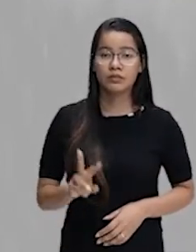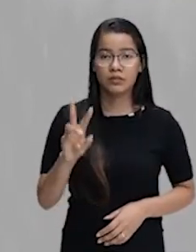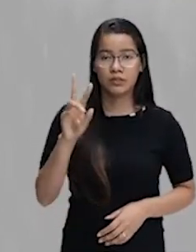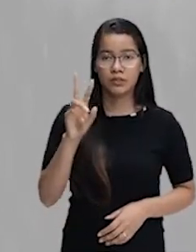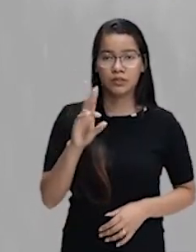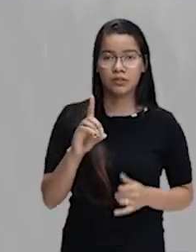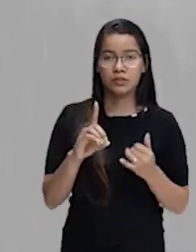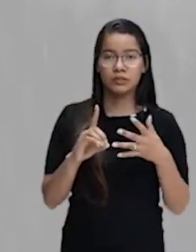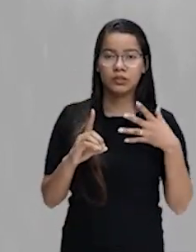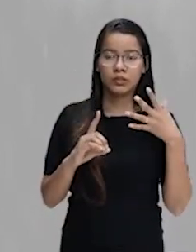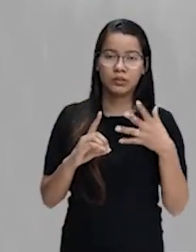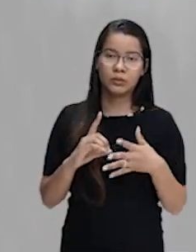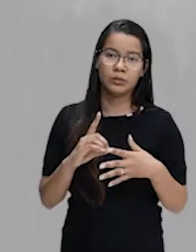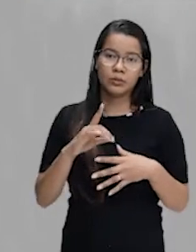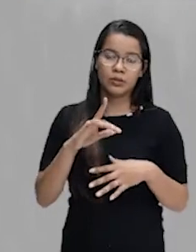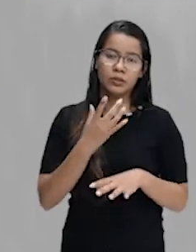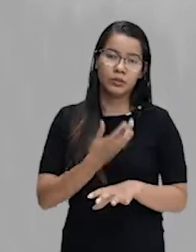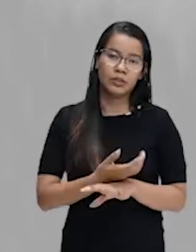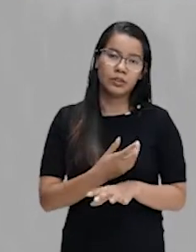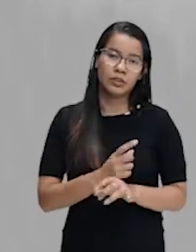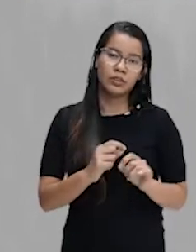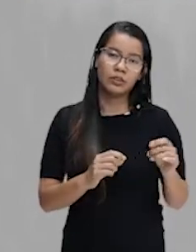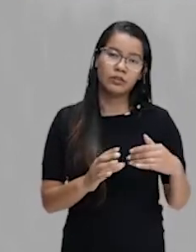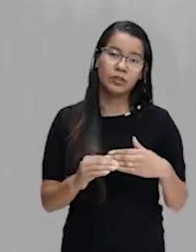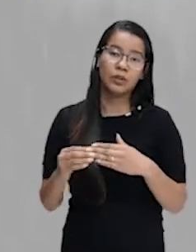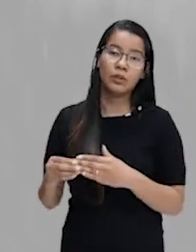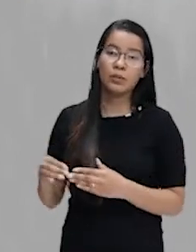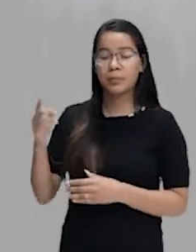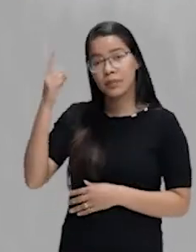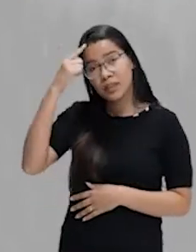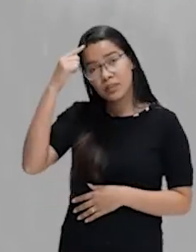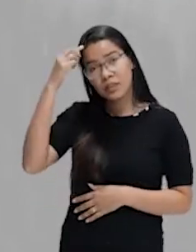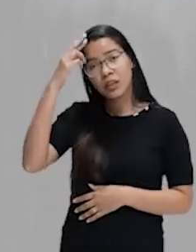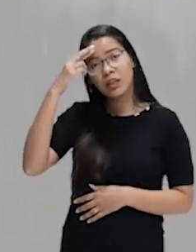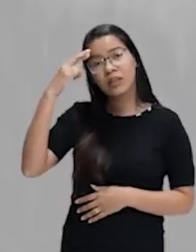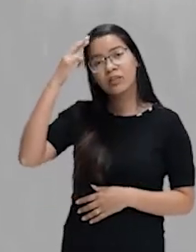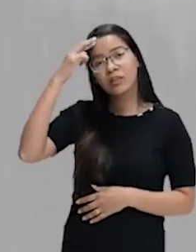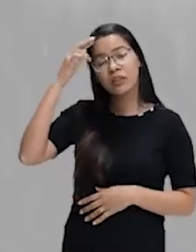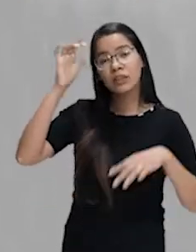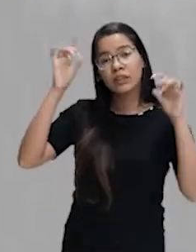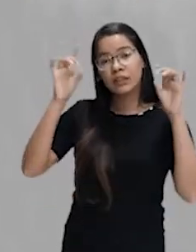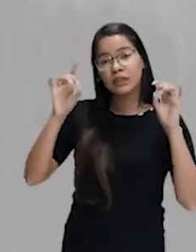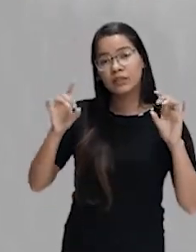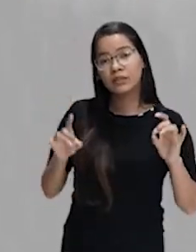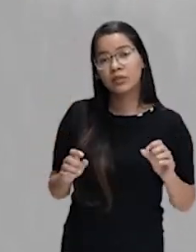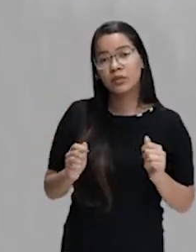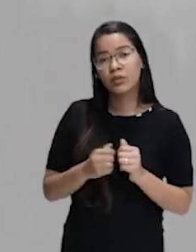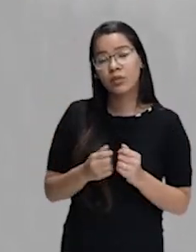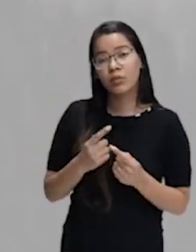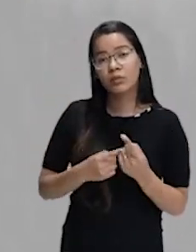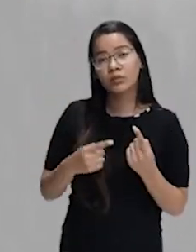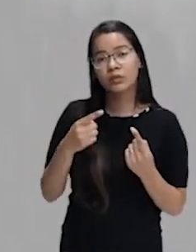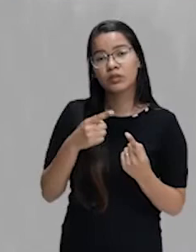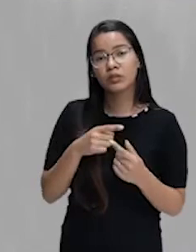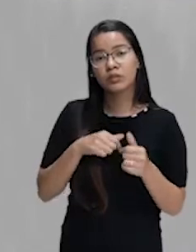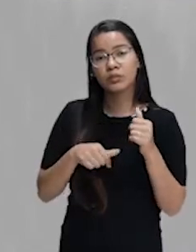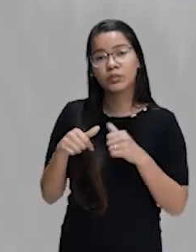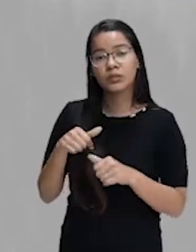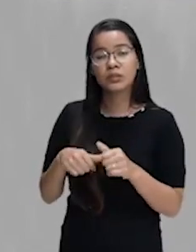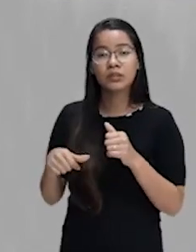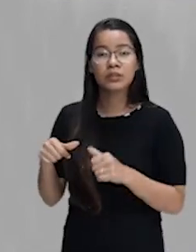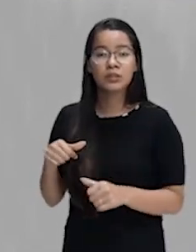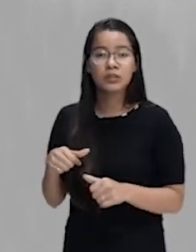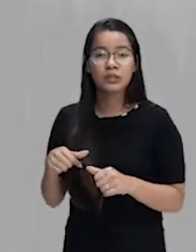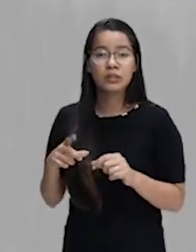determinadas disciplinas que levassem o homem a pensar, a refletir, principalmente com proposta de mudanças